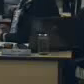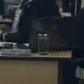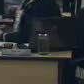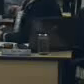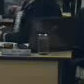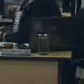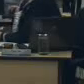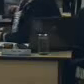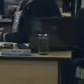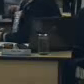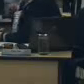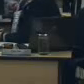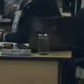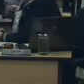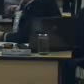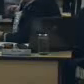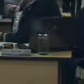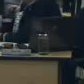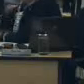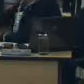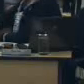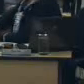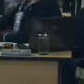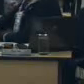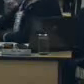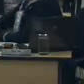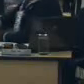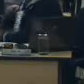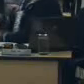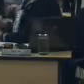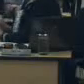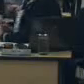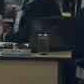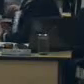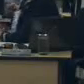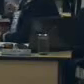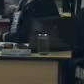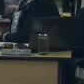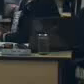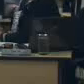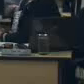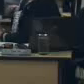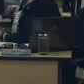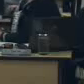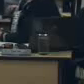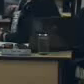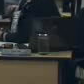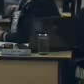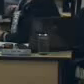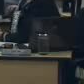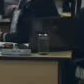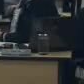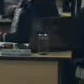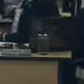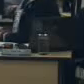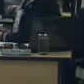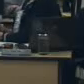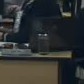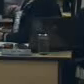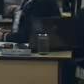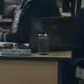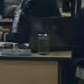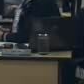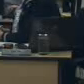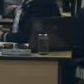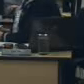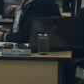mais humana em alguns casos que estão realmente atrapalhando a população. Alguns casos foi citado pela nobre vereadora também, onde uma senhora, uma idosa,